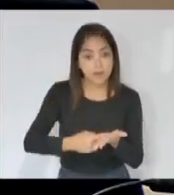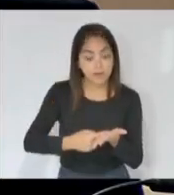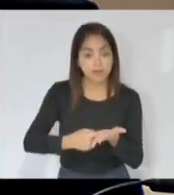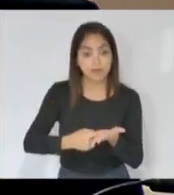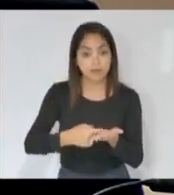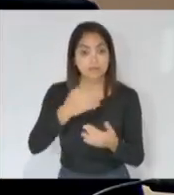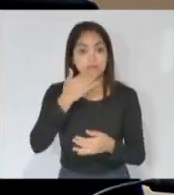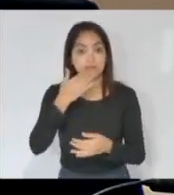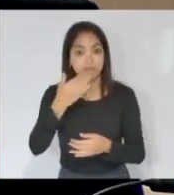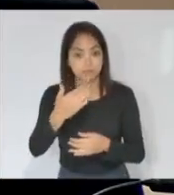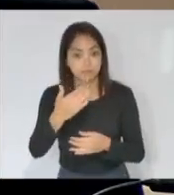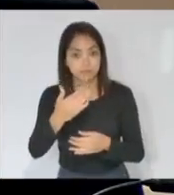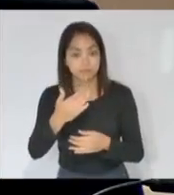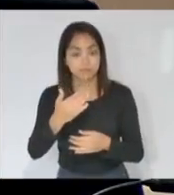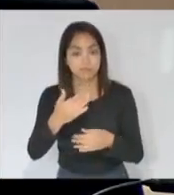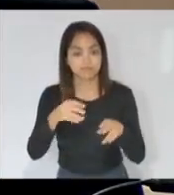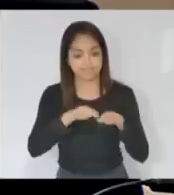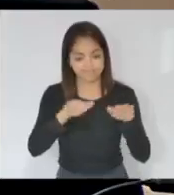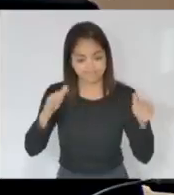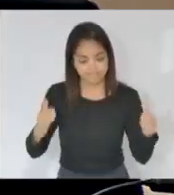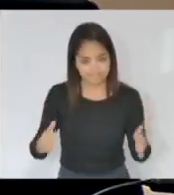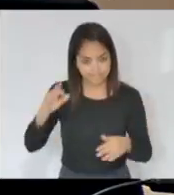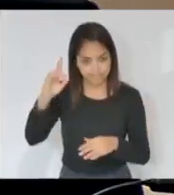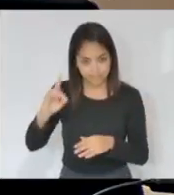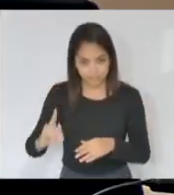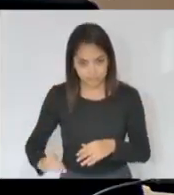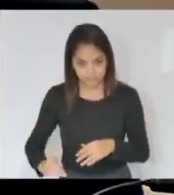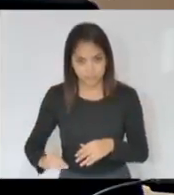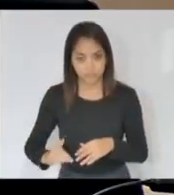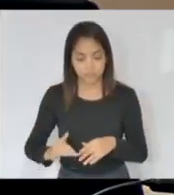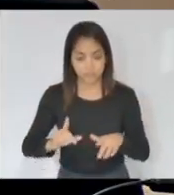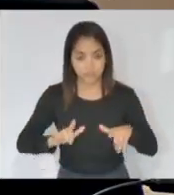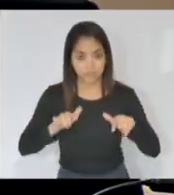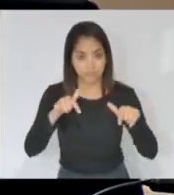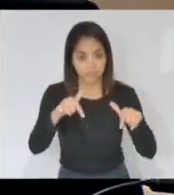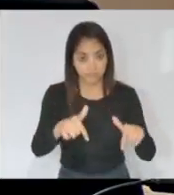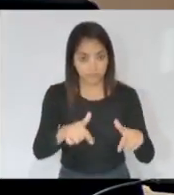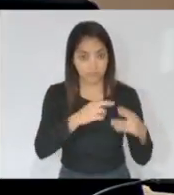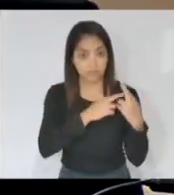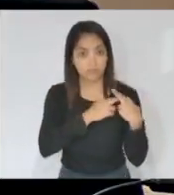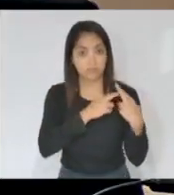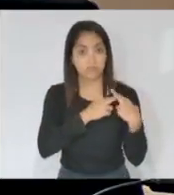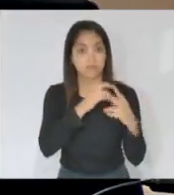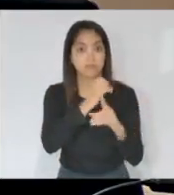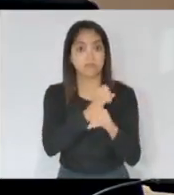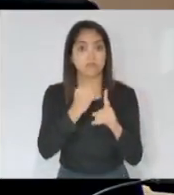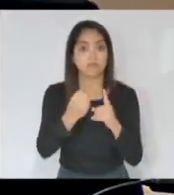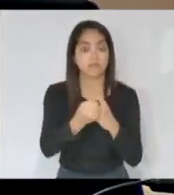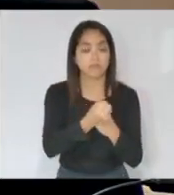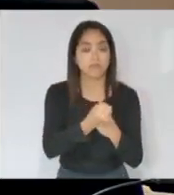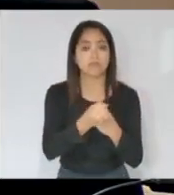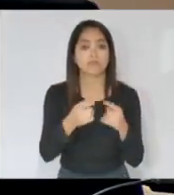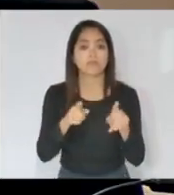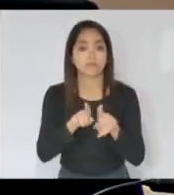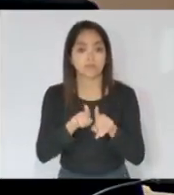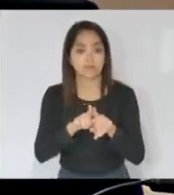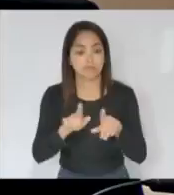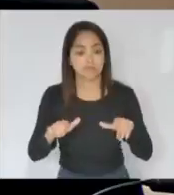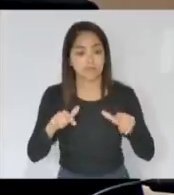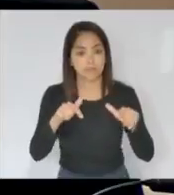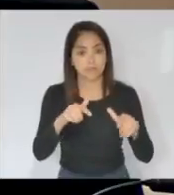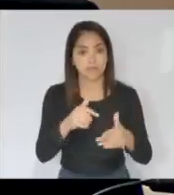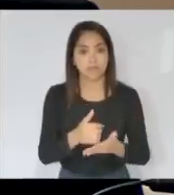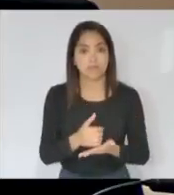por solicitação da mesa para a certificação de responsabilidade social e entrega do